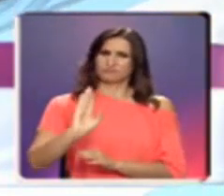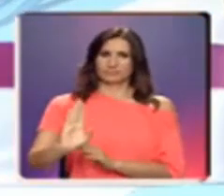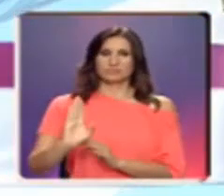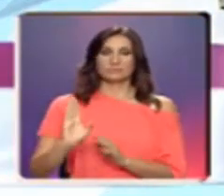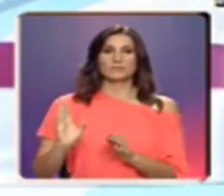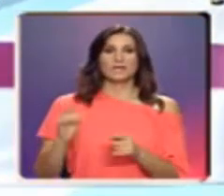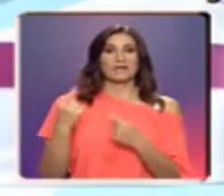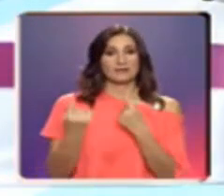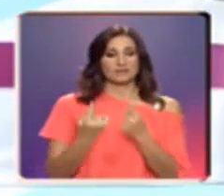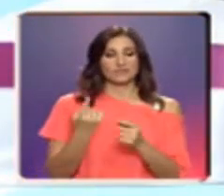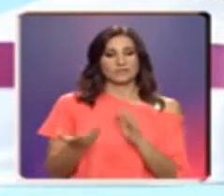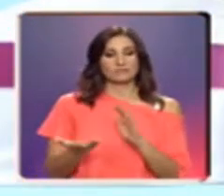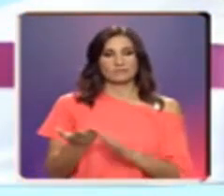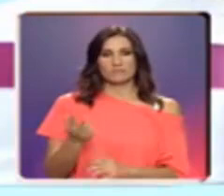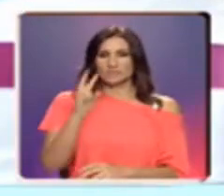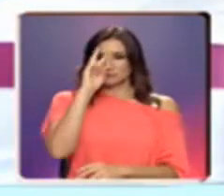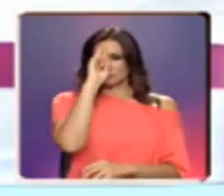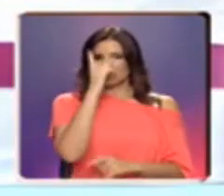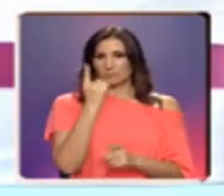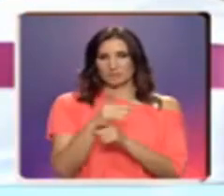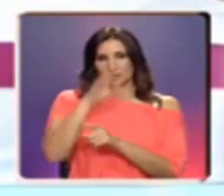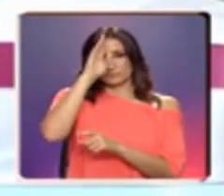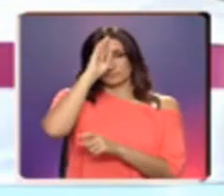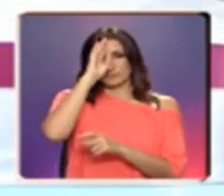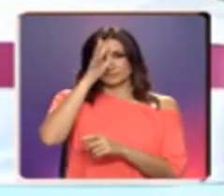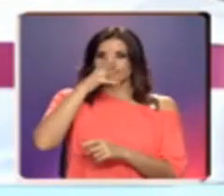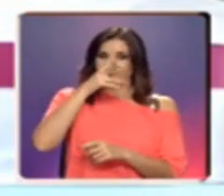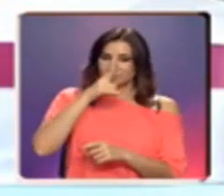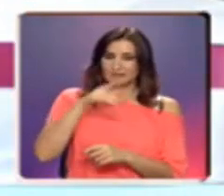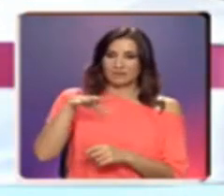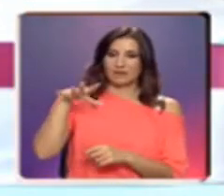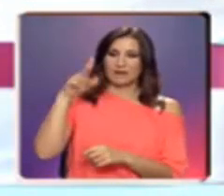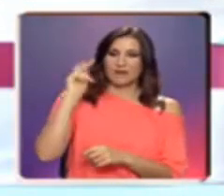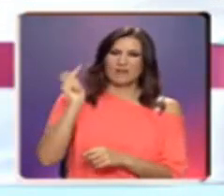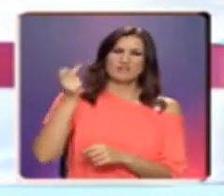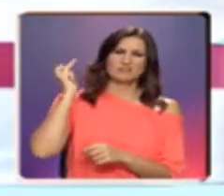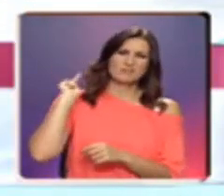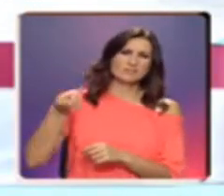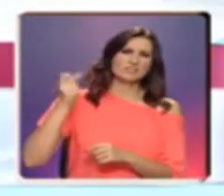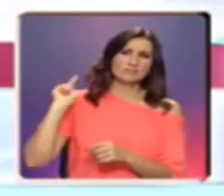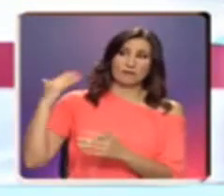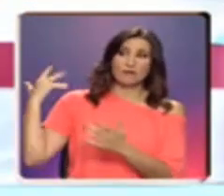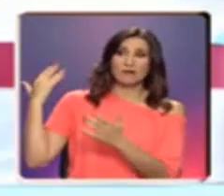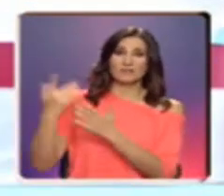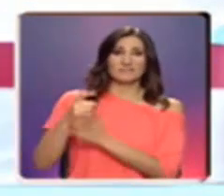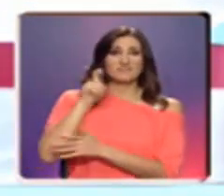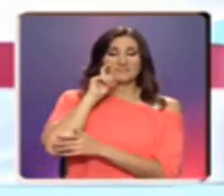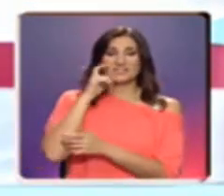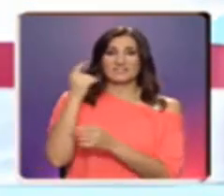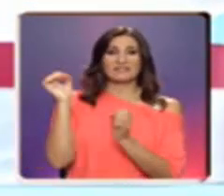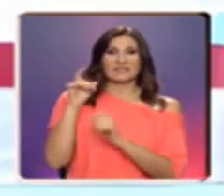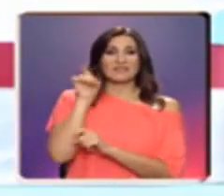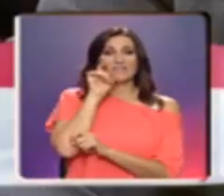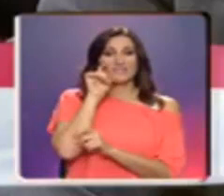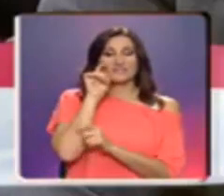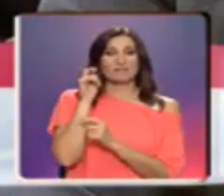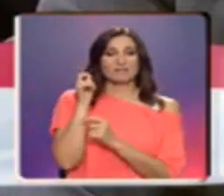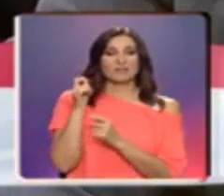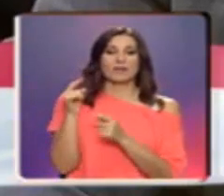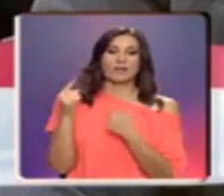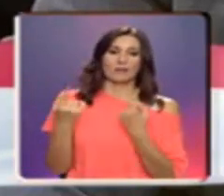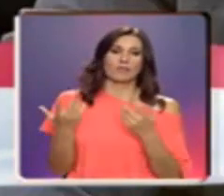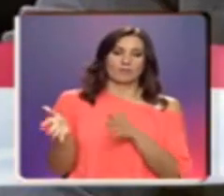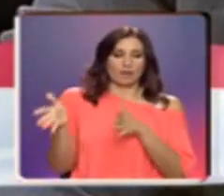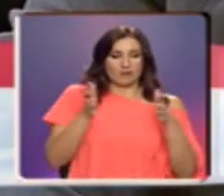às vezes muito mais afincada, porque o Sporting infelizmente durante décadas não teve a defesa que devia ter tido. Outra coisa é no